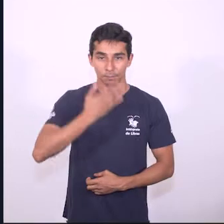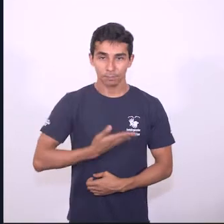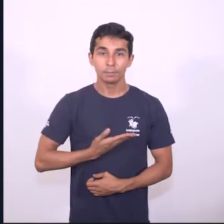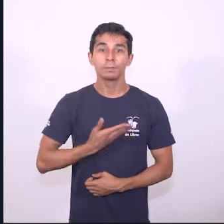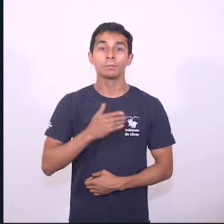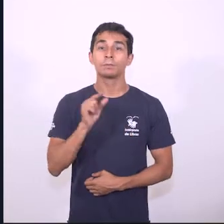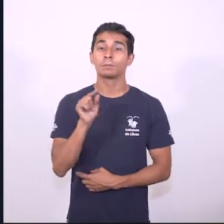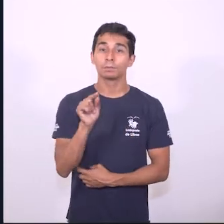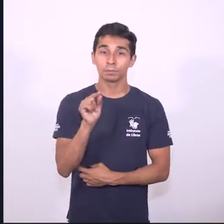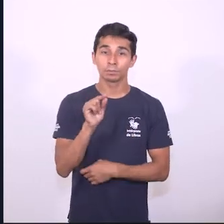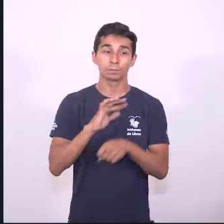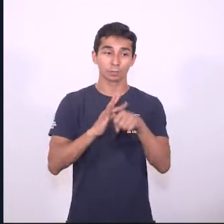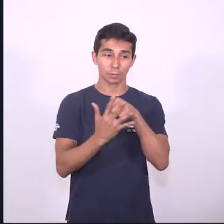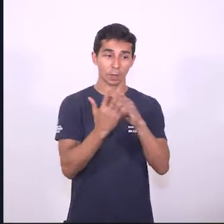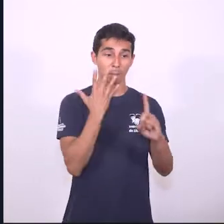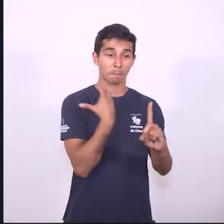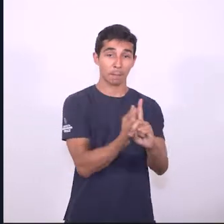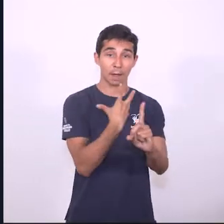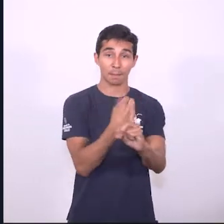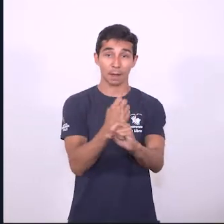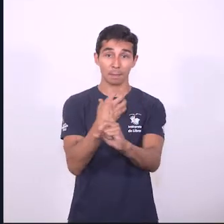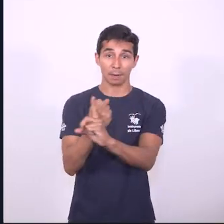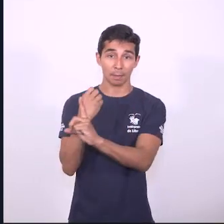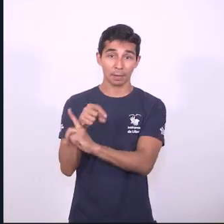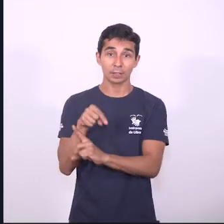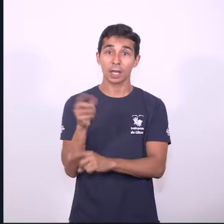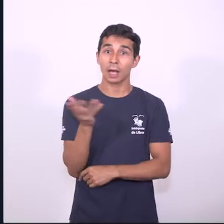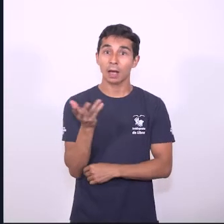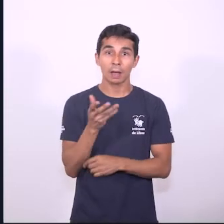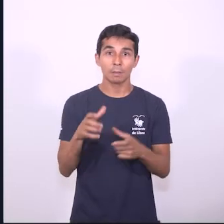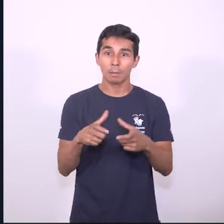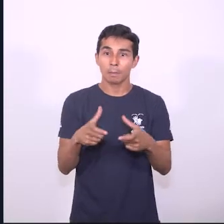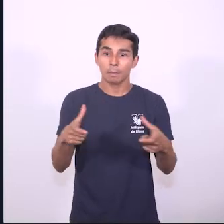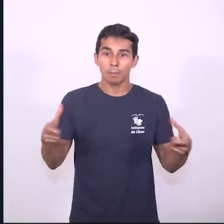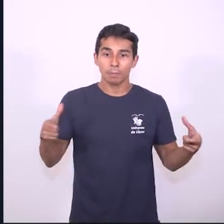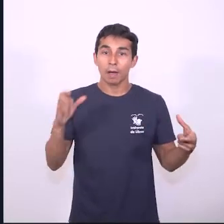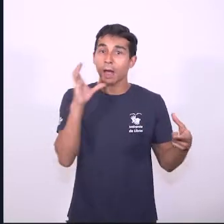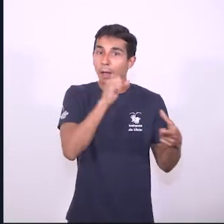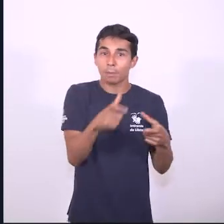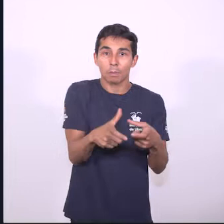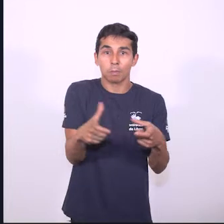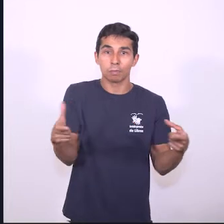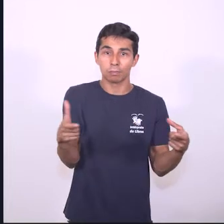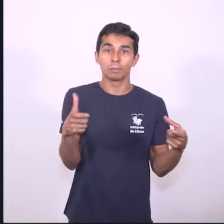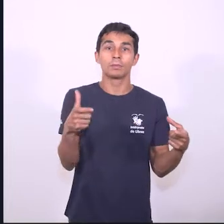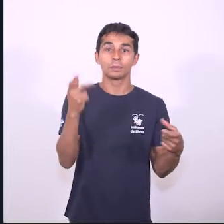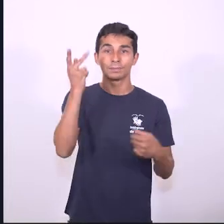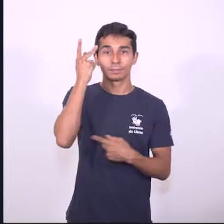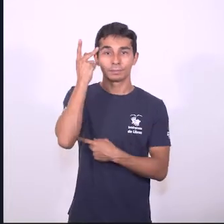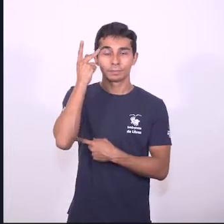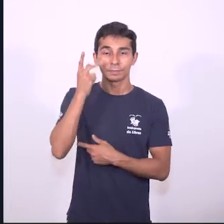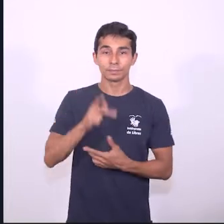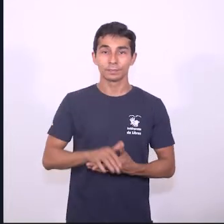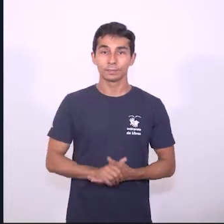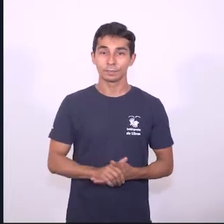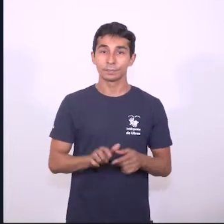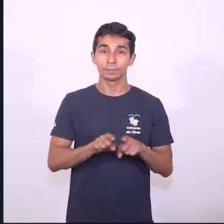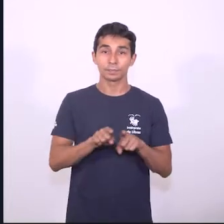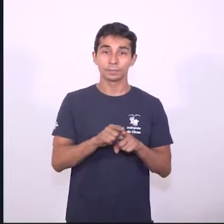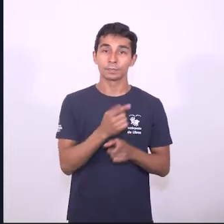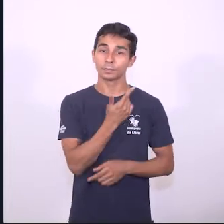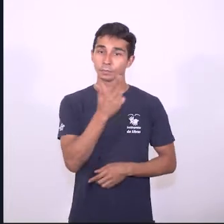dos casos na cidade de São Paulo. O outro gráfico também mostra a mudança da